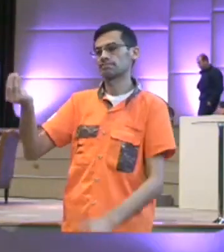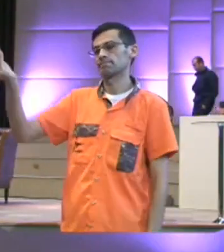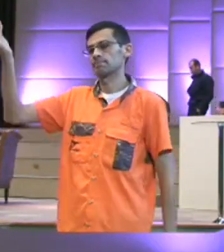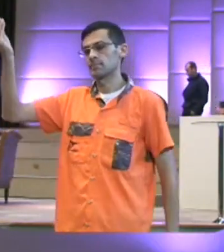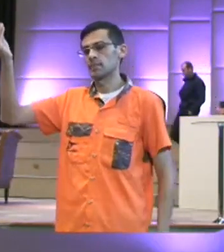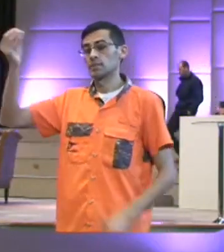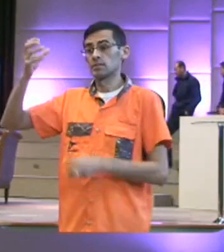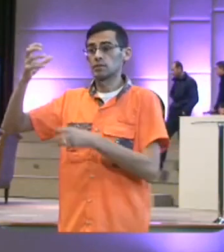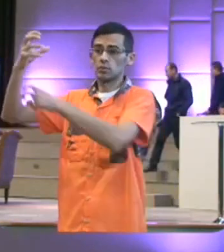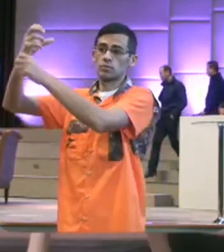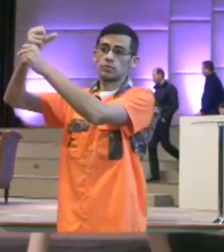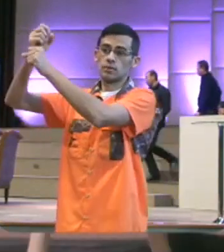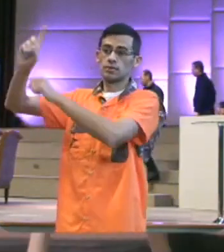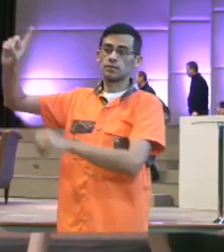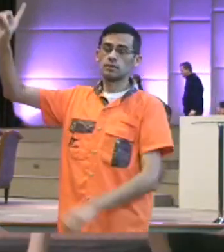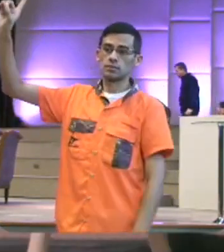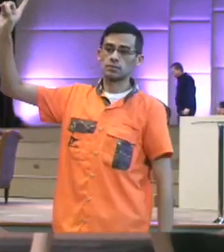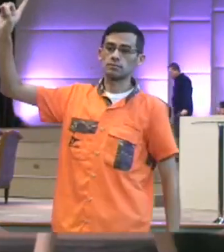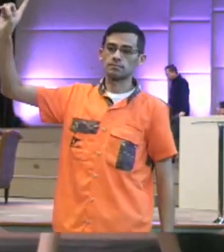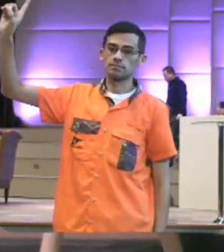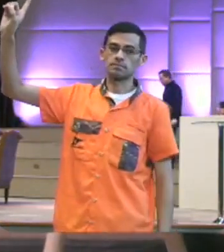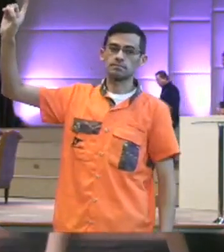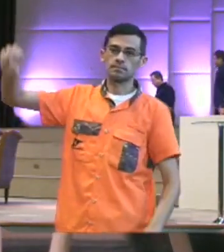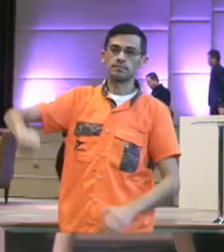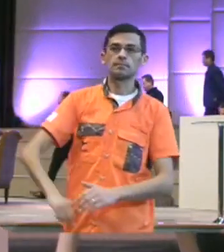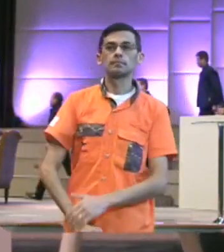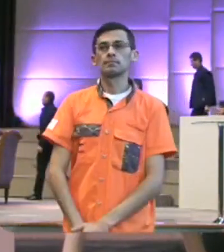de confiança,